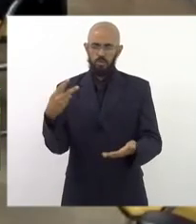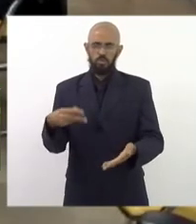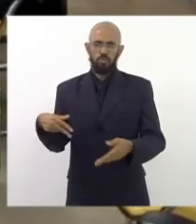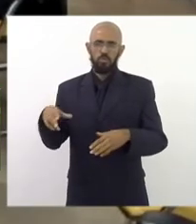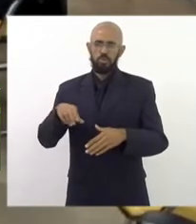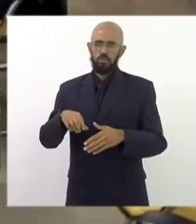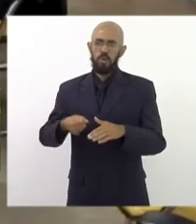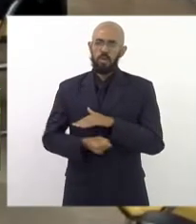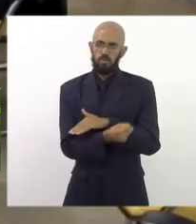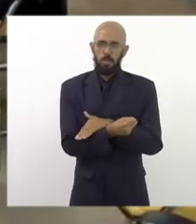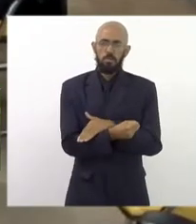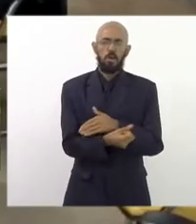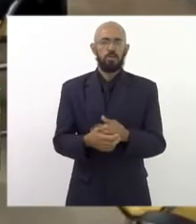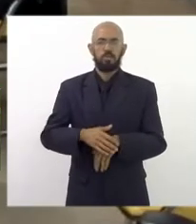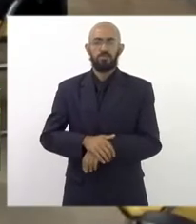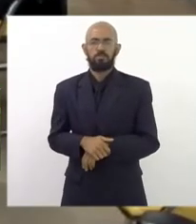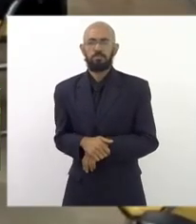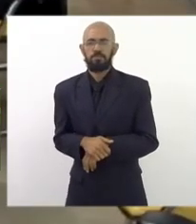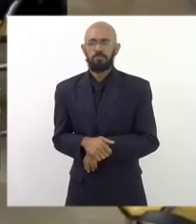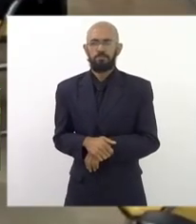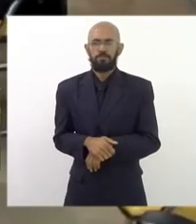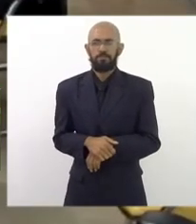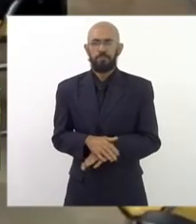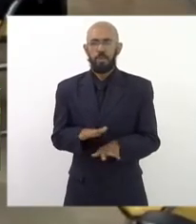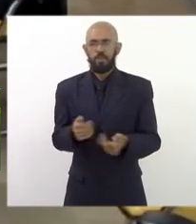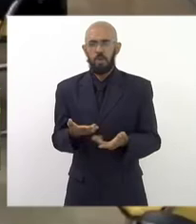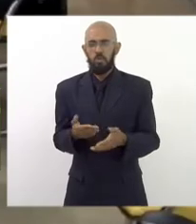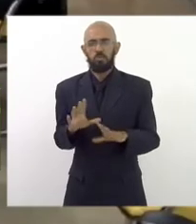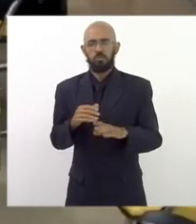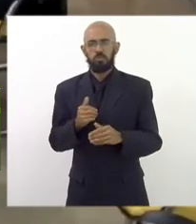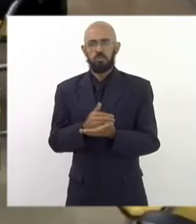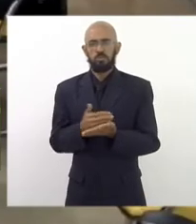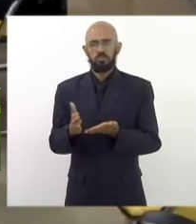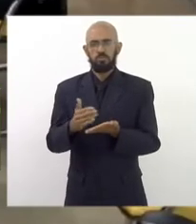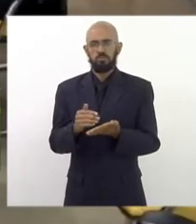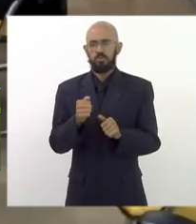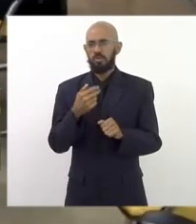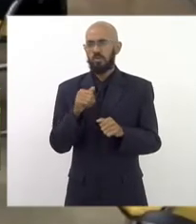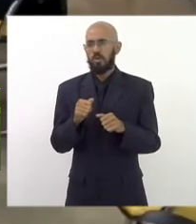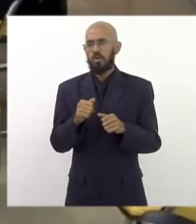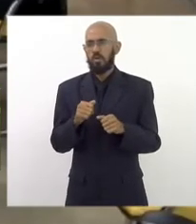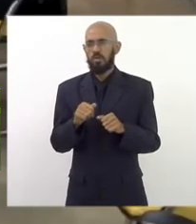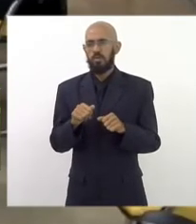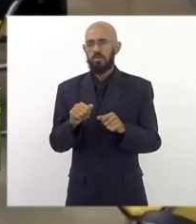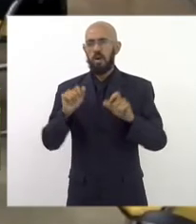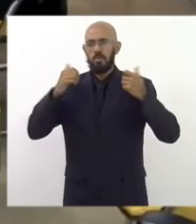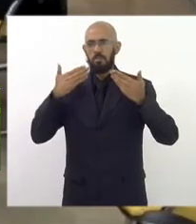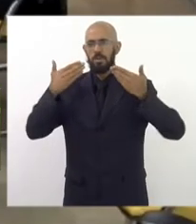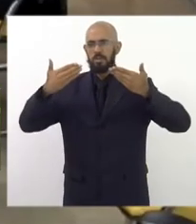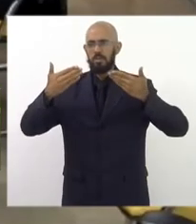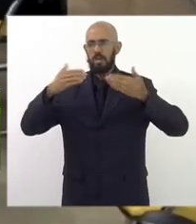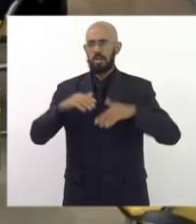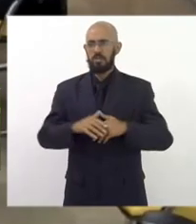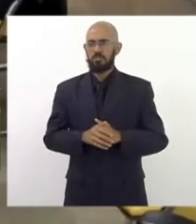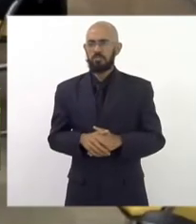Então, dito isso, eu vou passar aqui. Onde é que está a apresentação? Aqui. Eu pedi para o